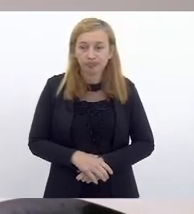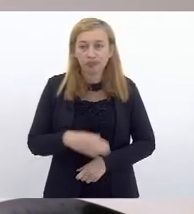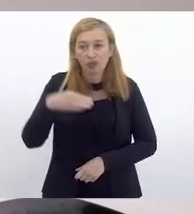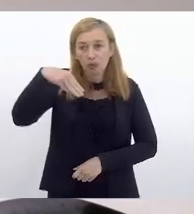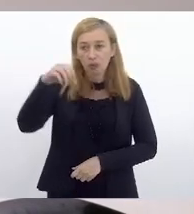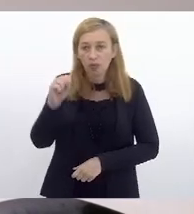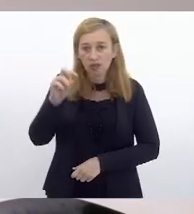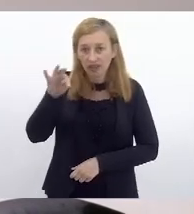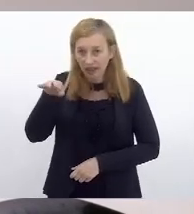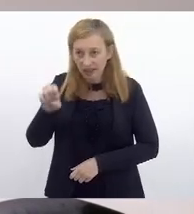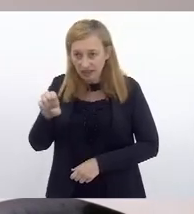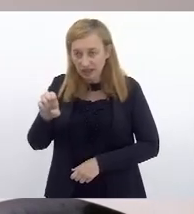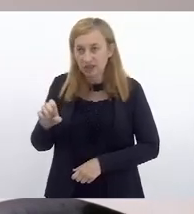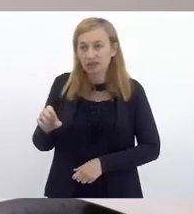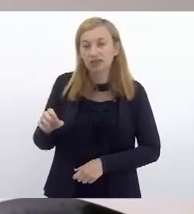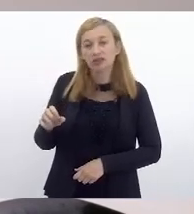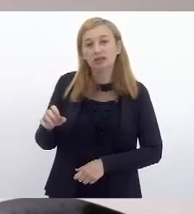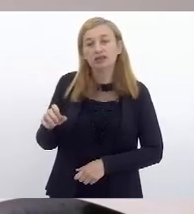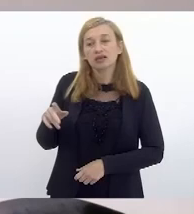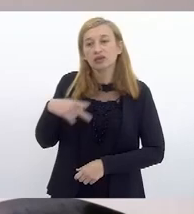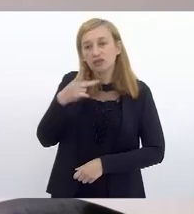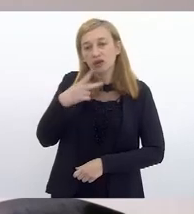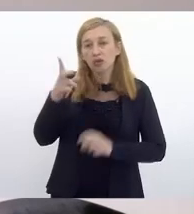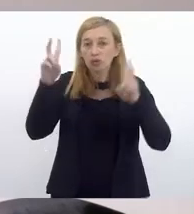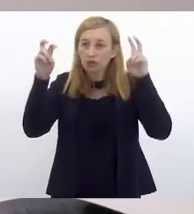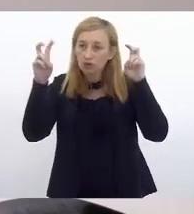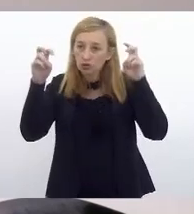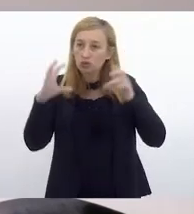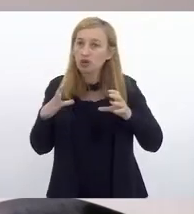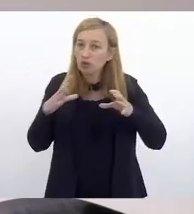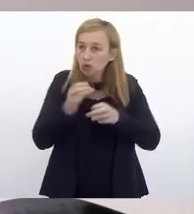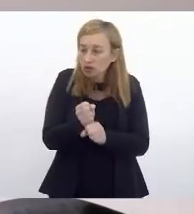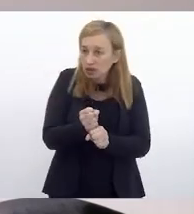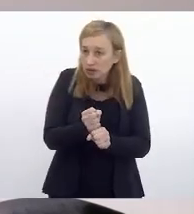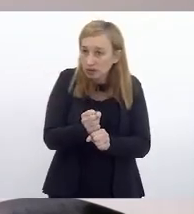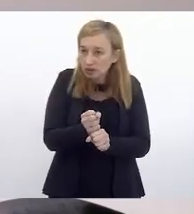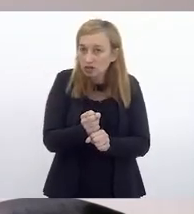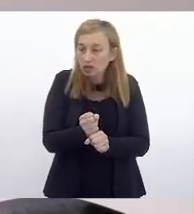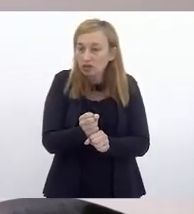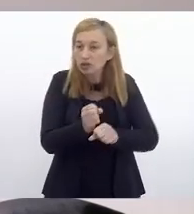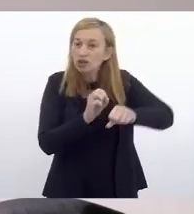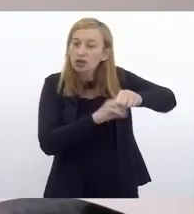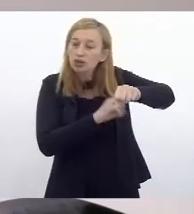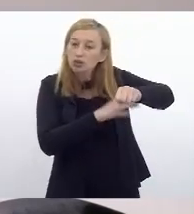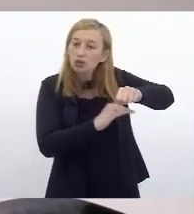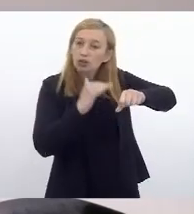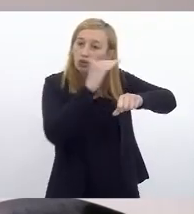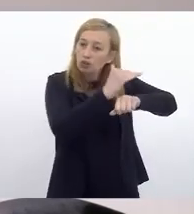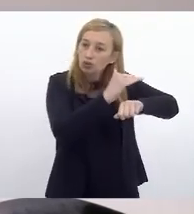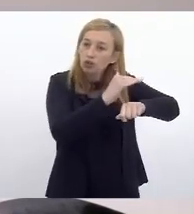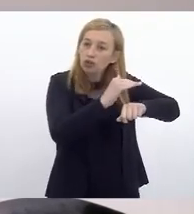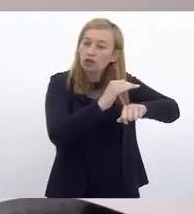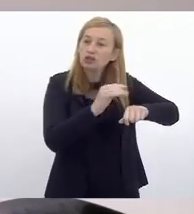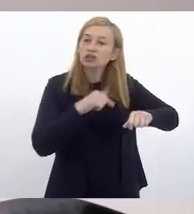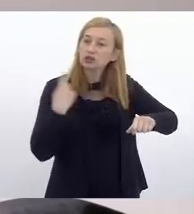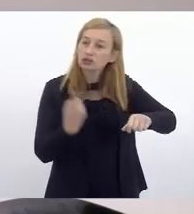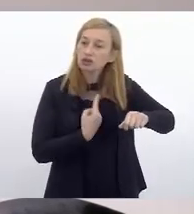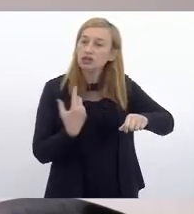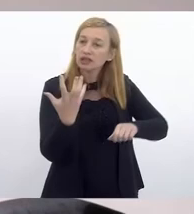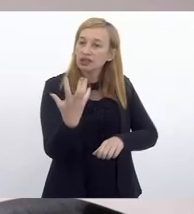Montese levantou uma questão da contabilidade dos recursos para o fundo, se a gente